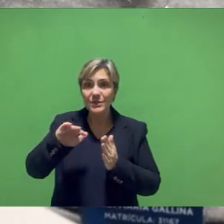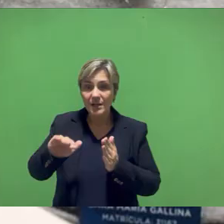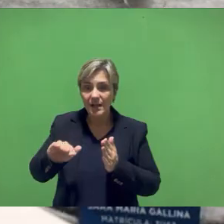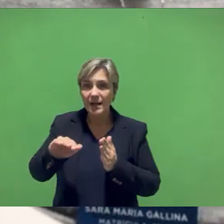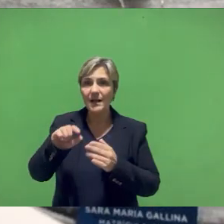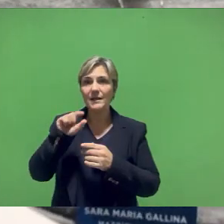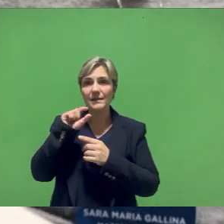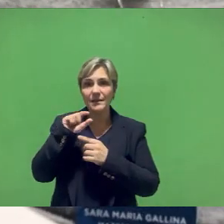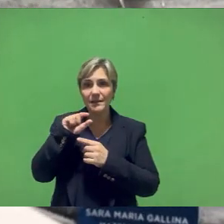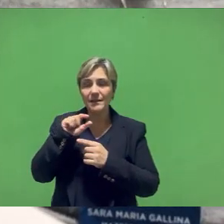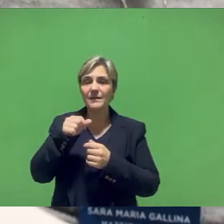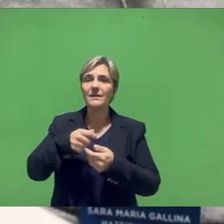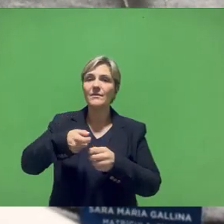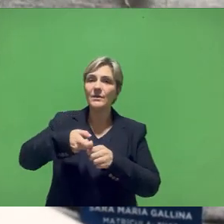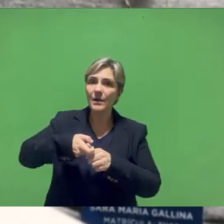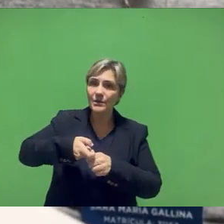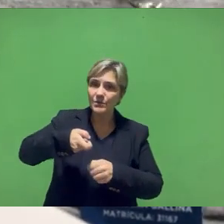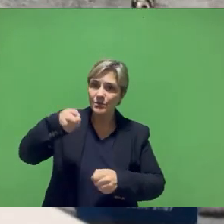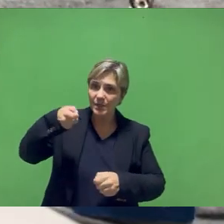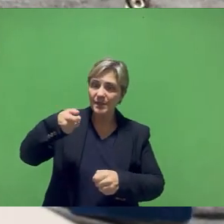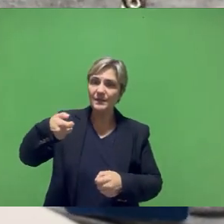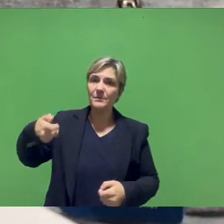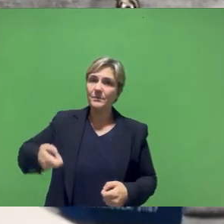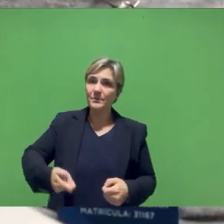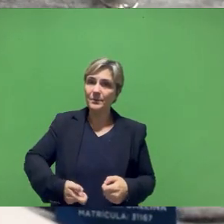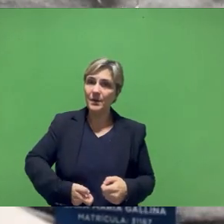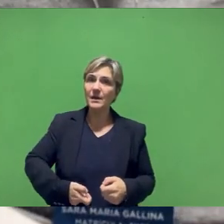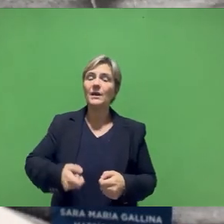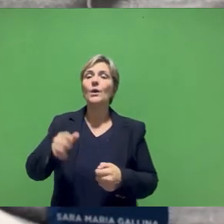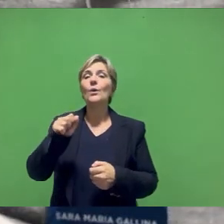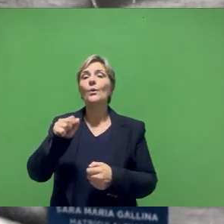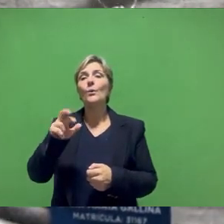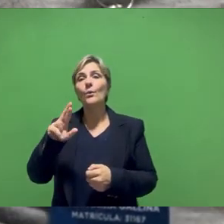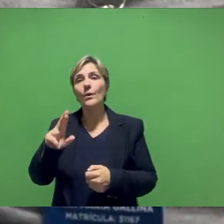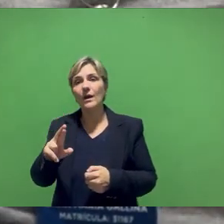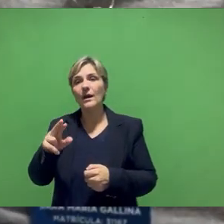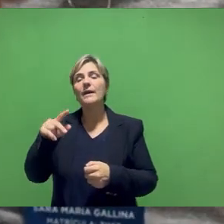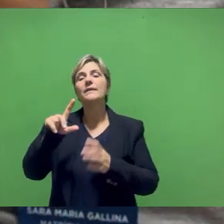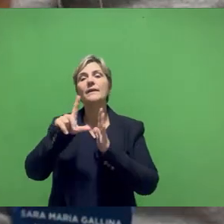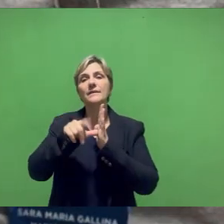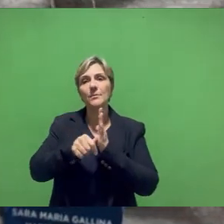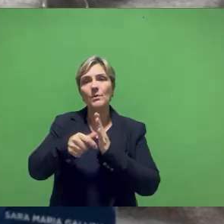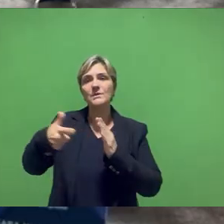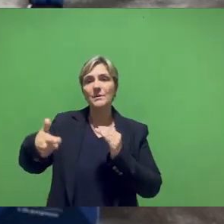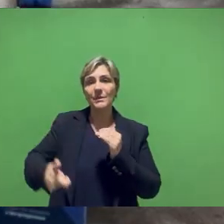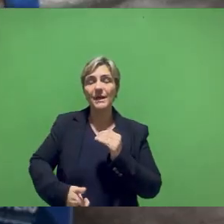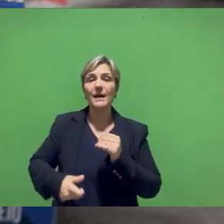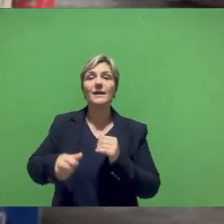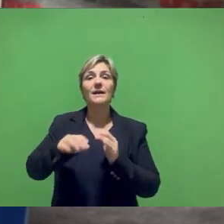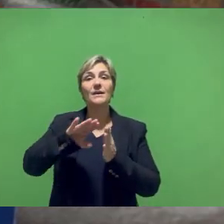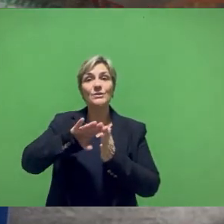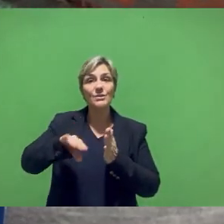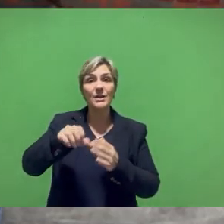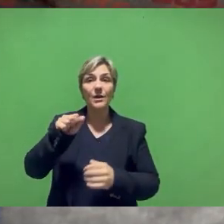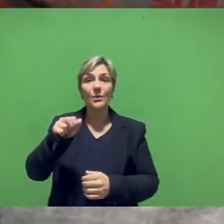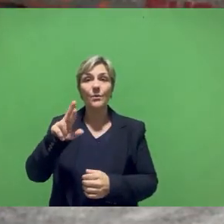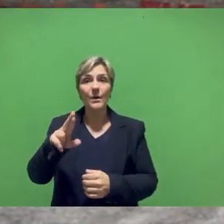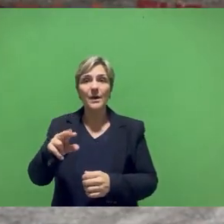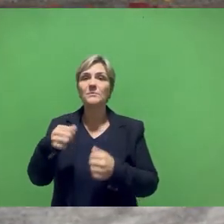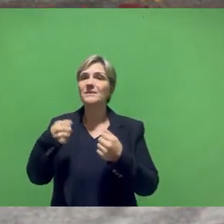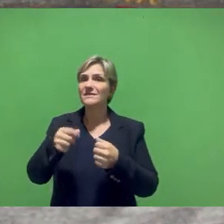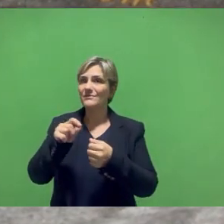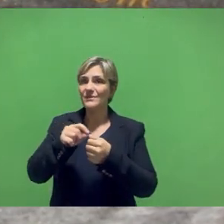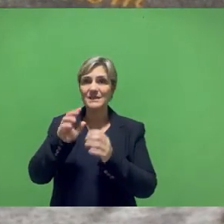tirar a insulina, tirar o ar e aplicar. Isso de tirar o ar tem que ser feito a